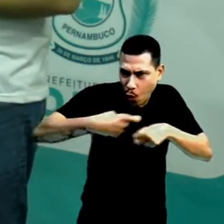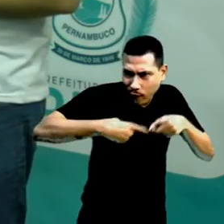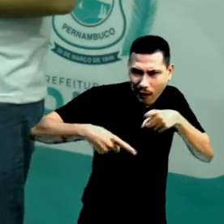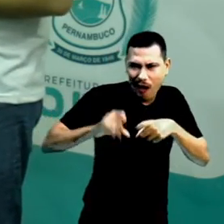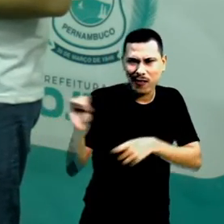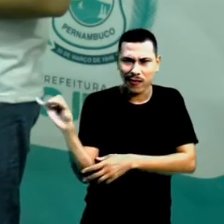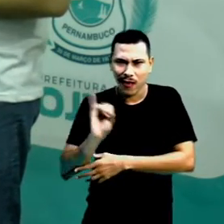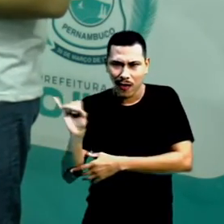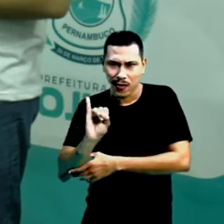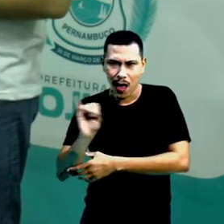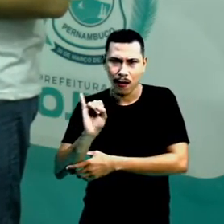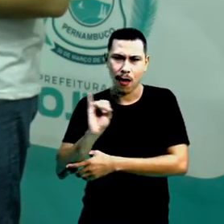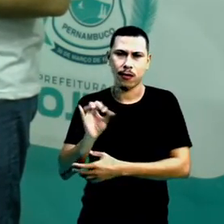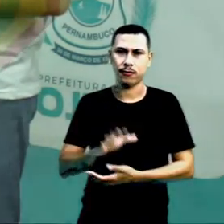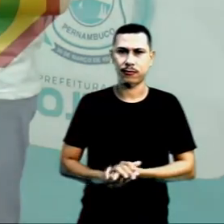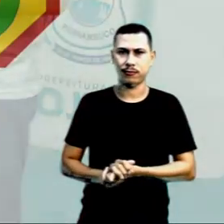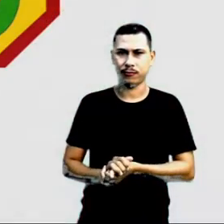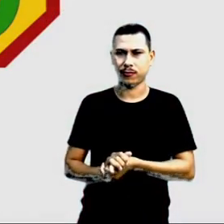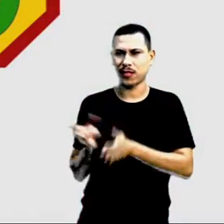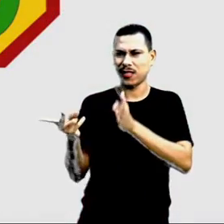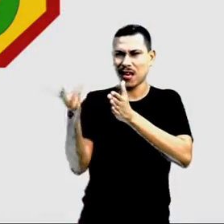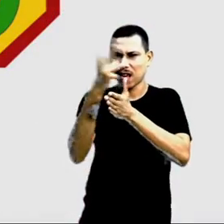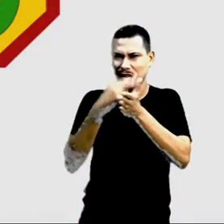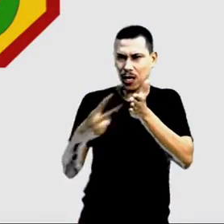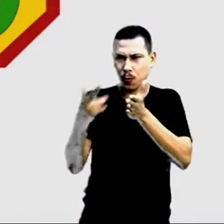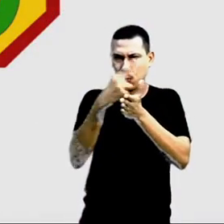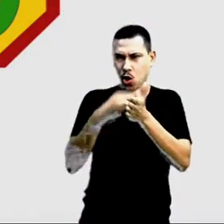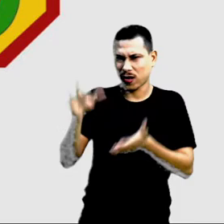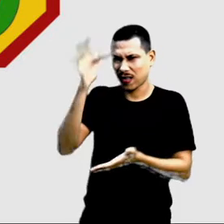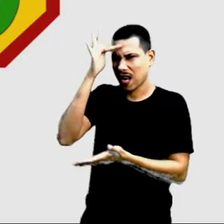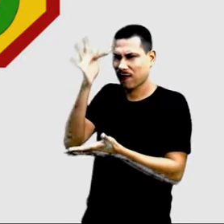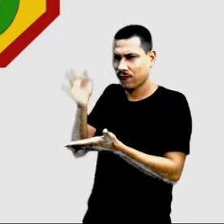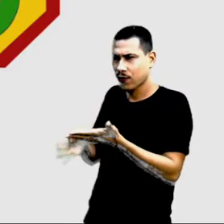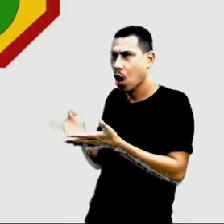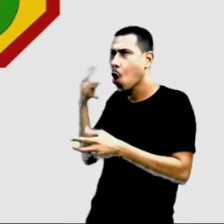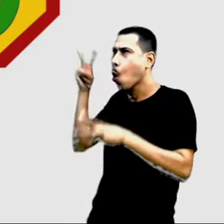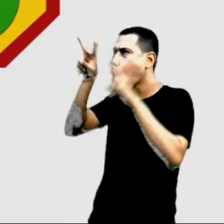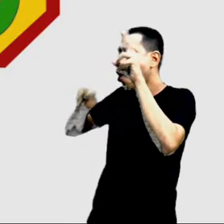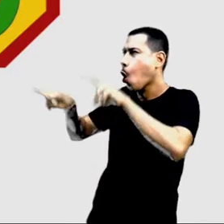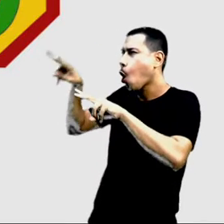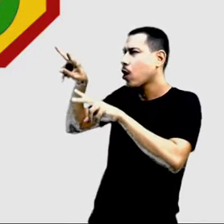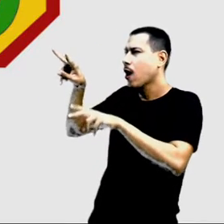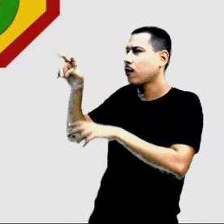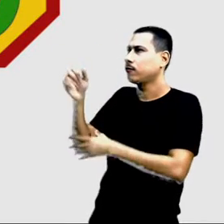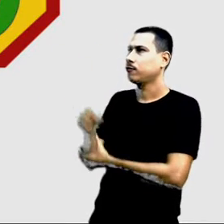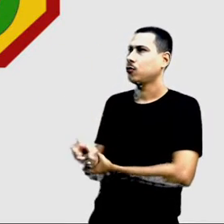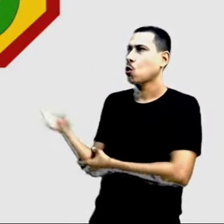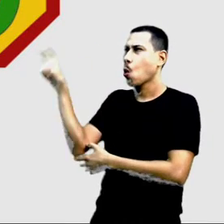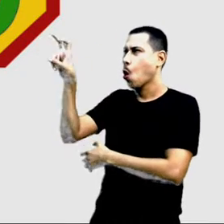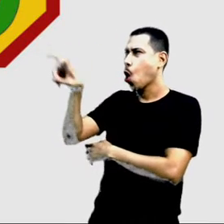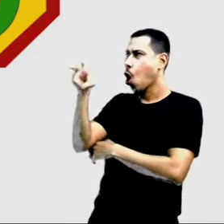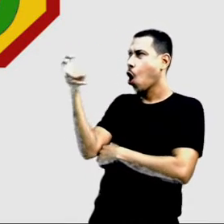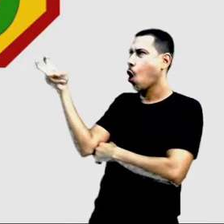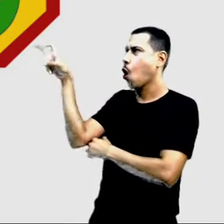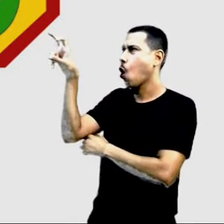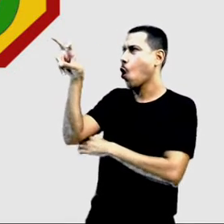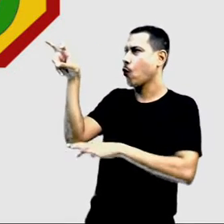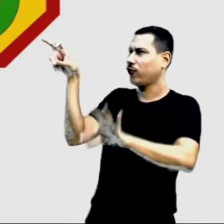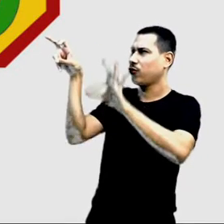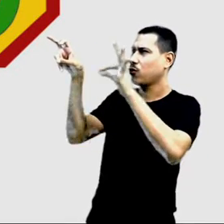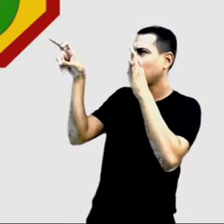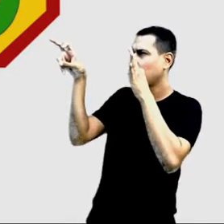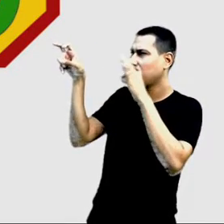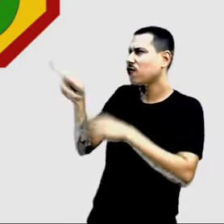da febre, né, foi justamente esse aqui que vocês estão vendo, uma cobra fumando, porque diziam que o Brasil só iria